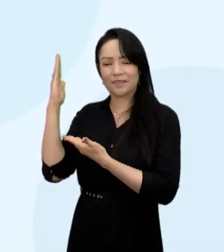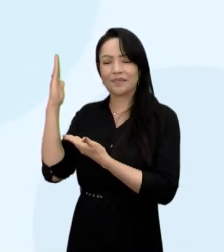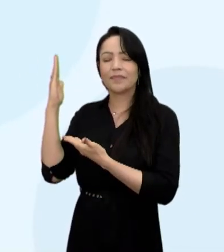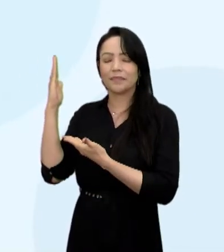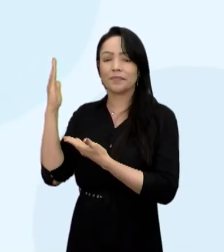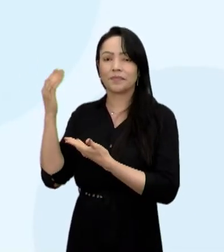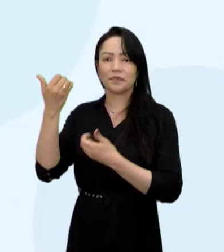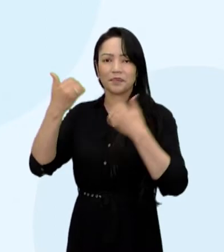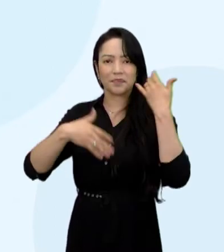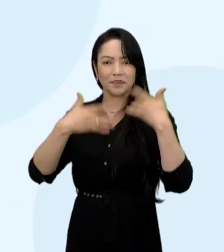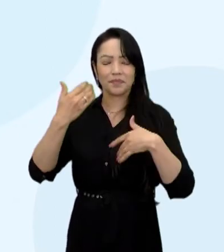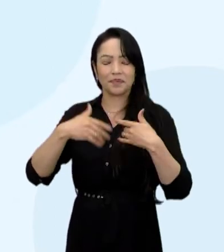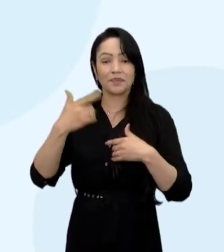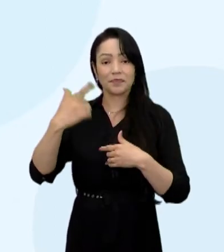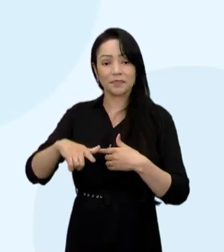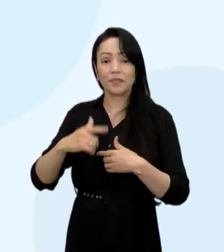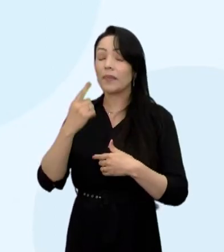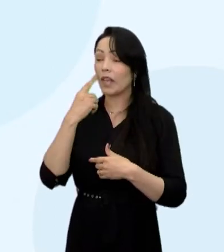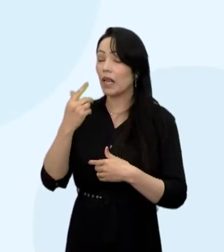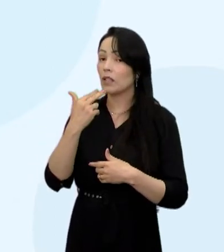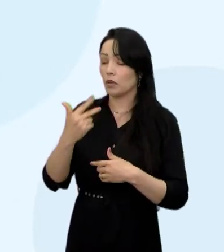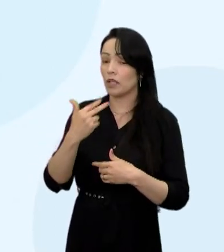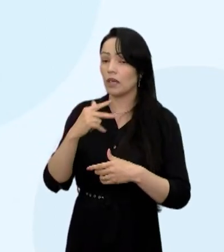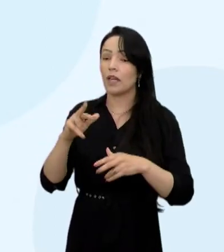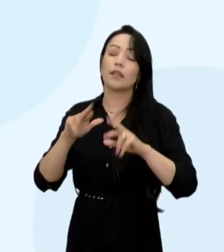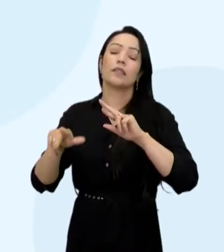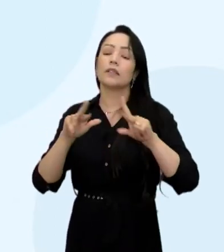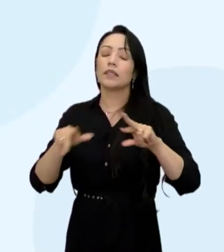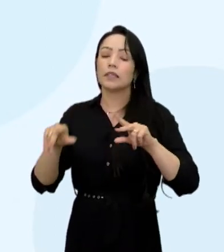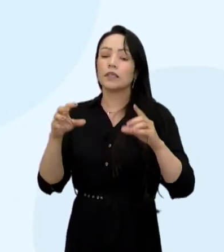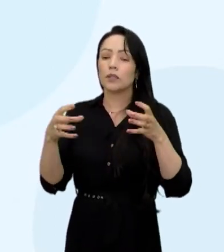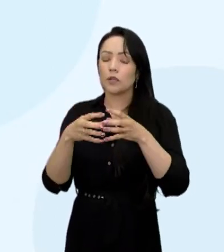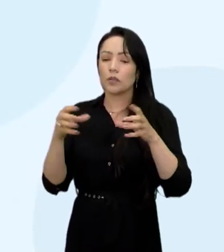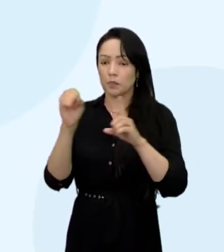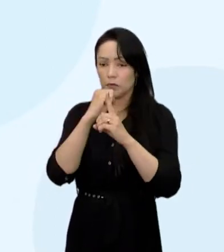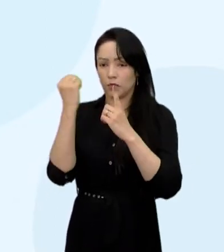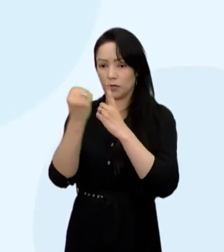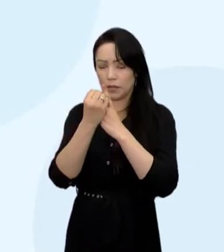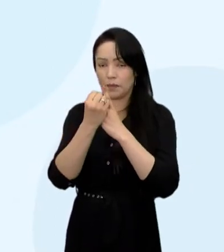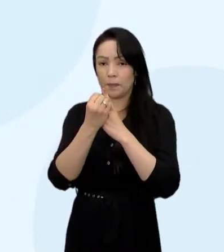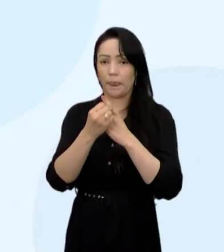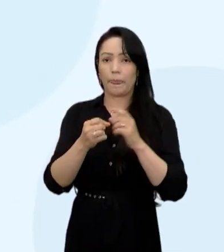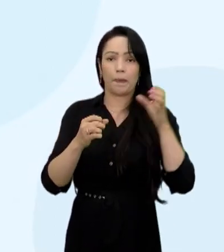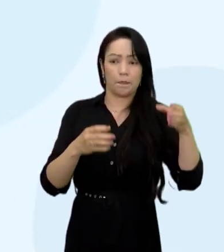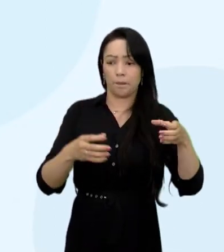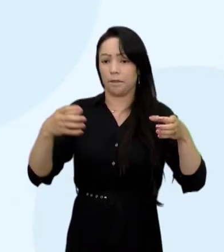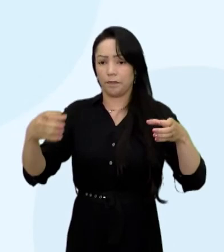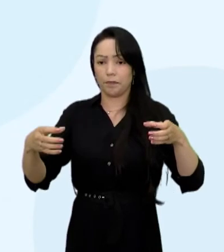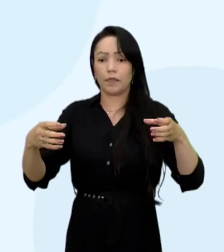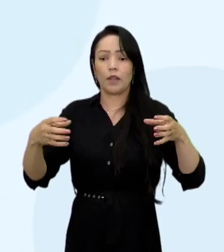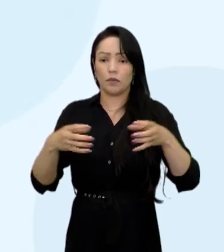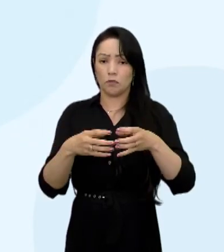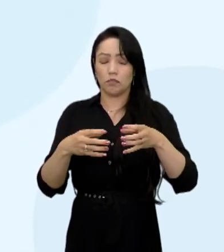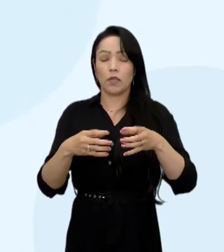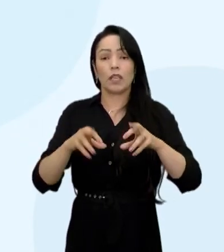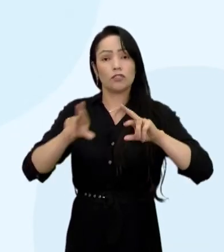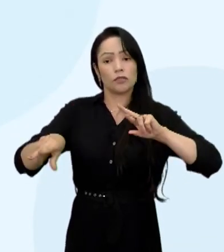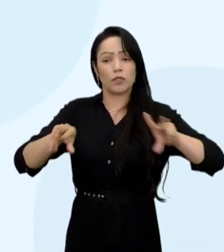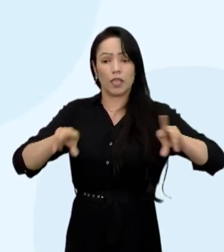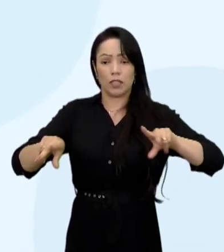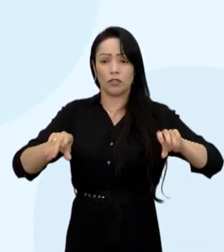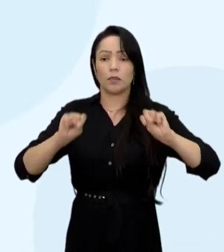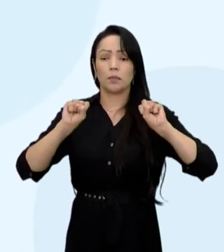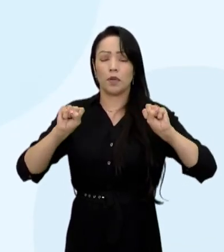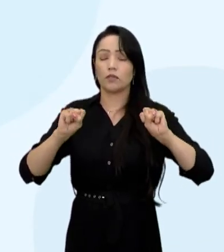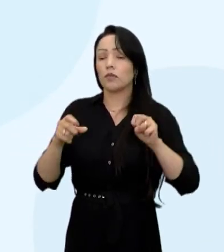falamos aqui, tá? A língua varia também no grupo social, de grupo social para grupo social. Podemos facilmente perceber,